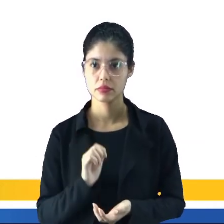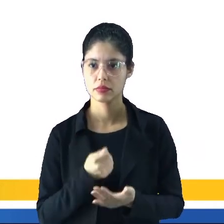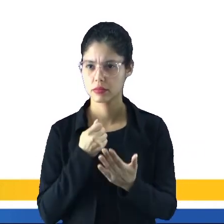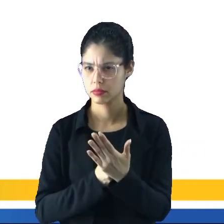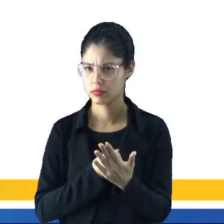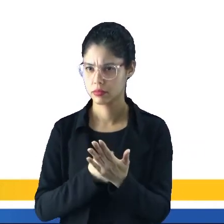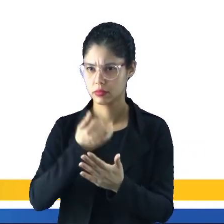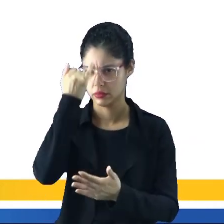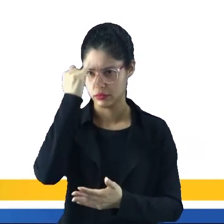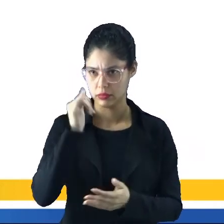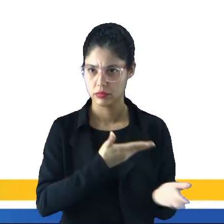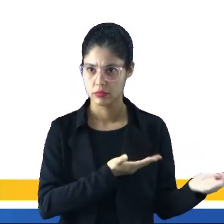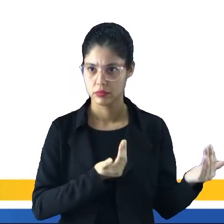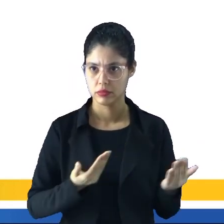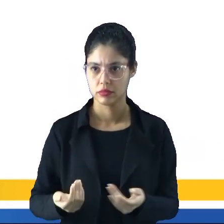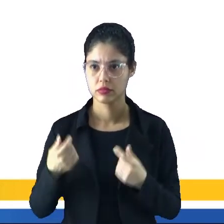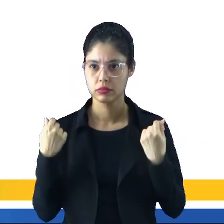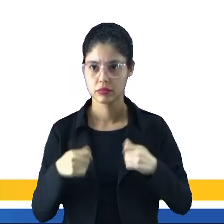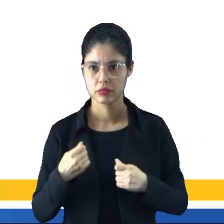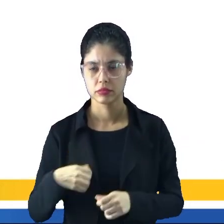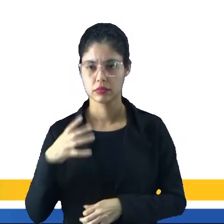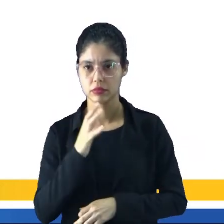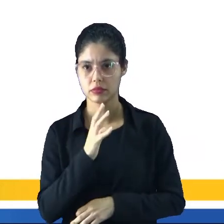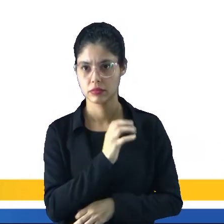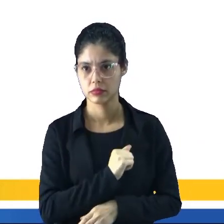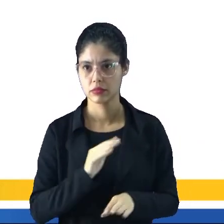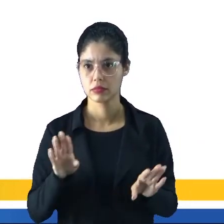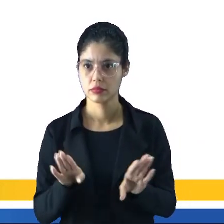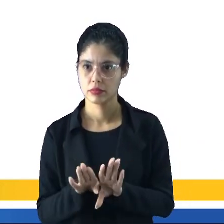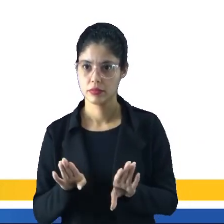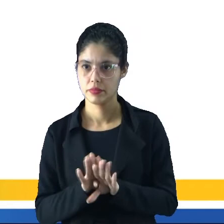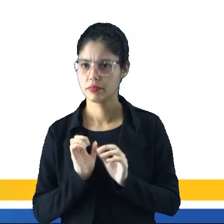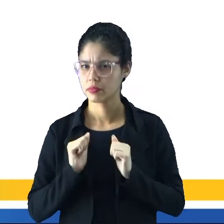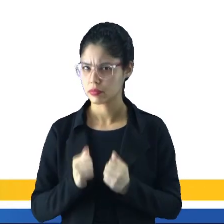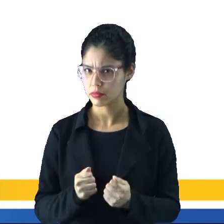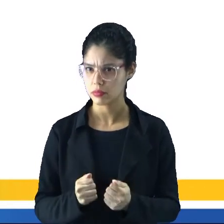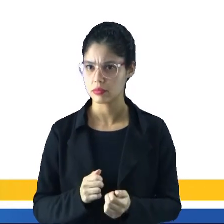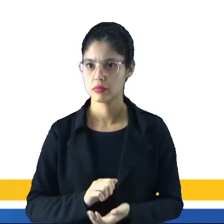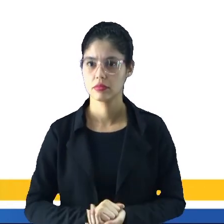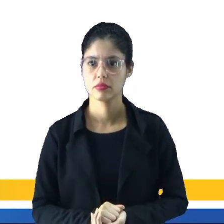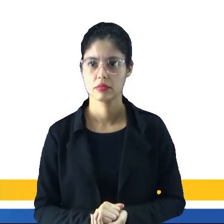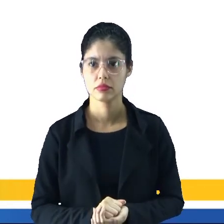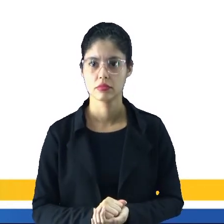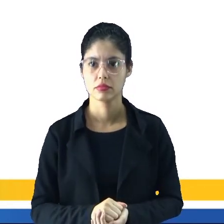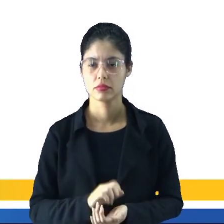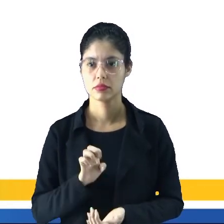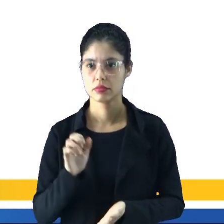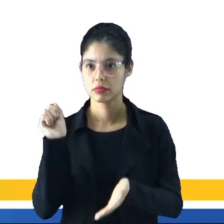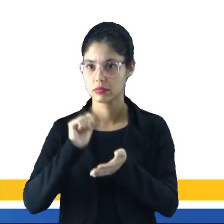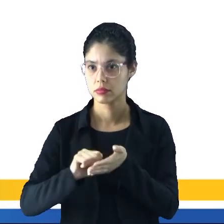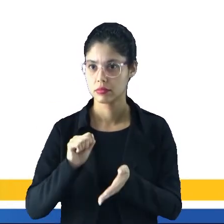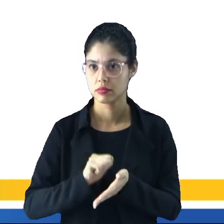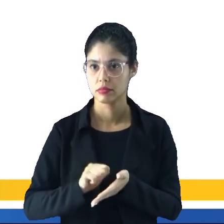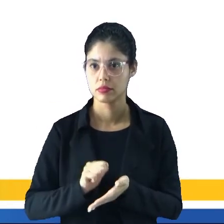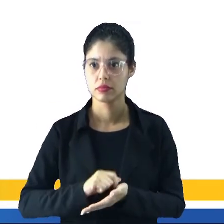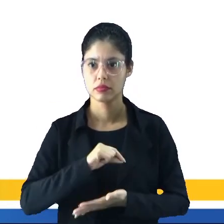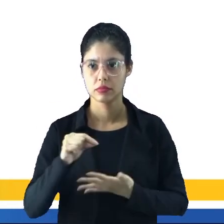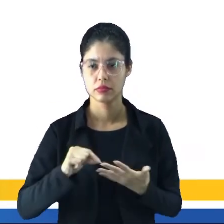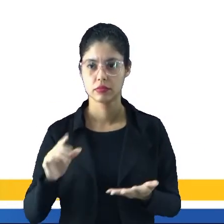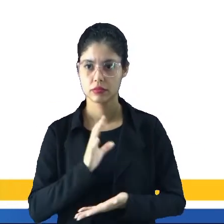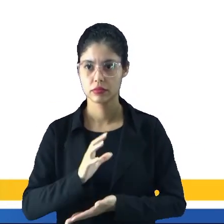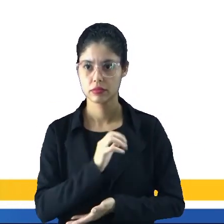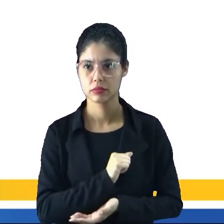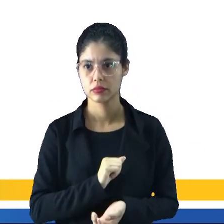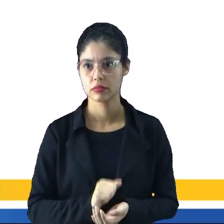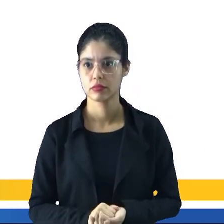D. Reforçar a ideia de que os jovens precisam de amor, mas também de firmeza. E. Descrever o